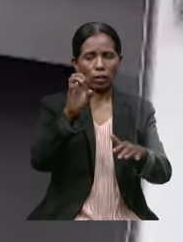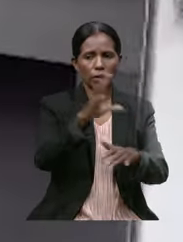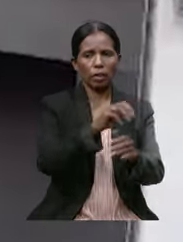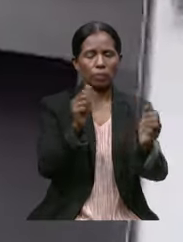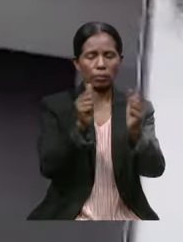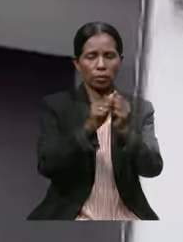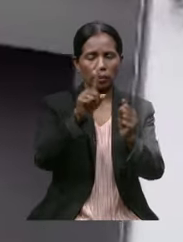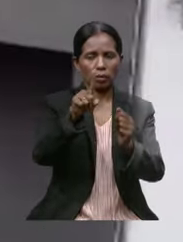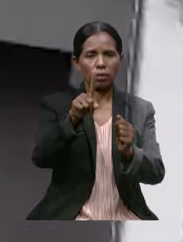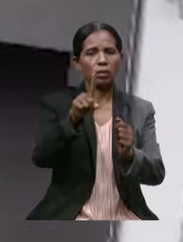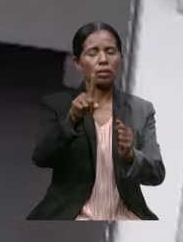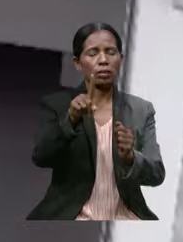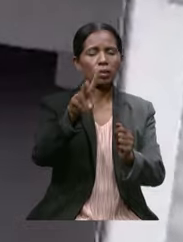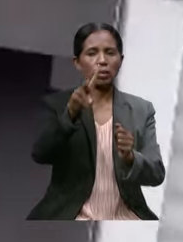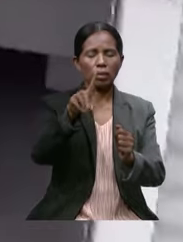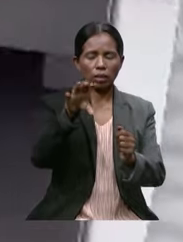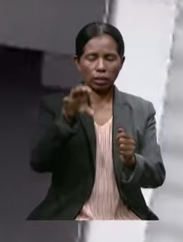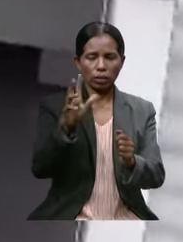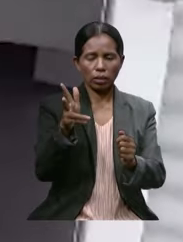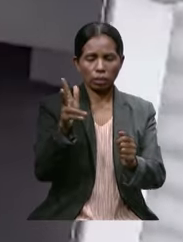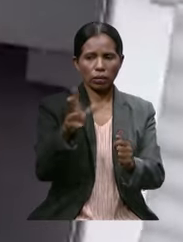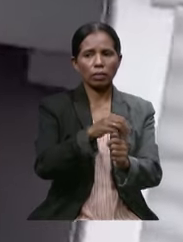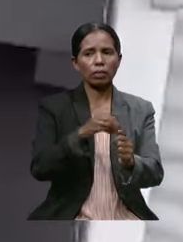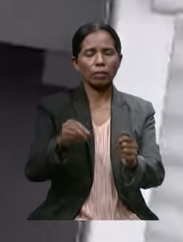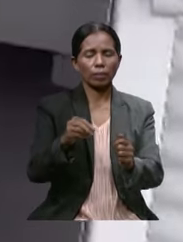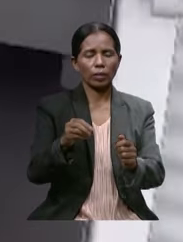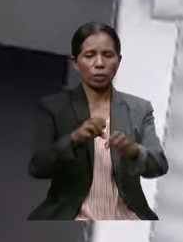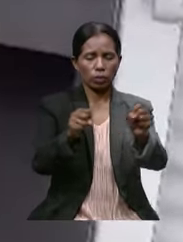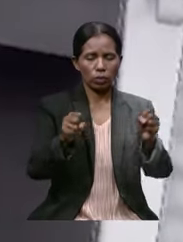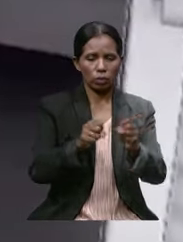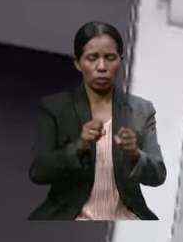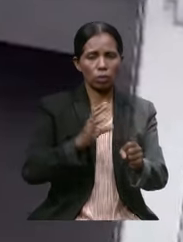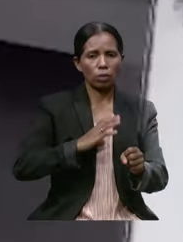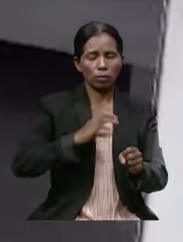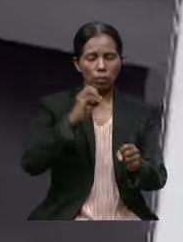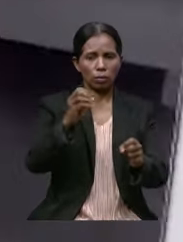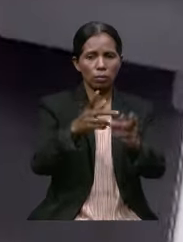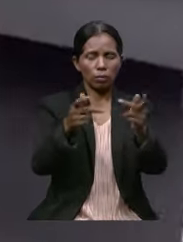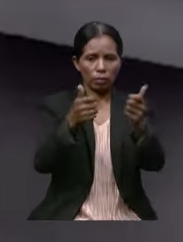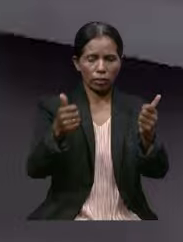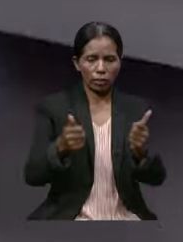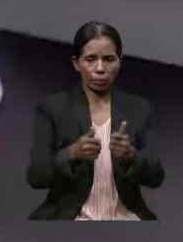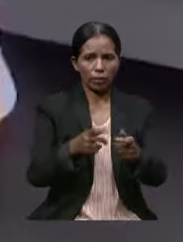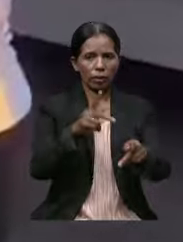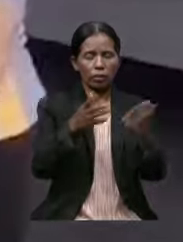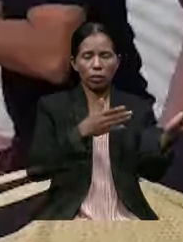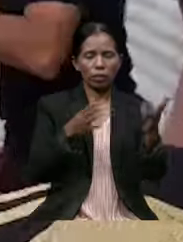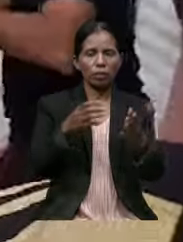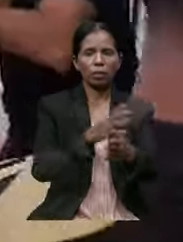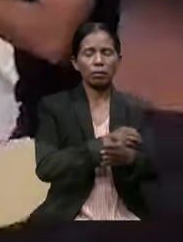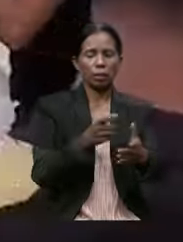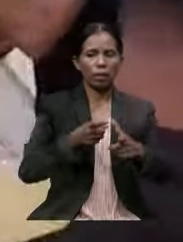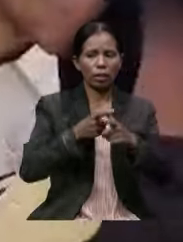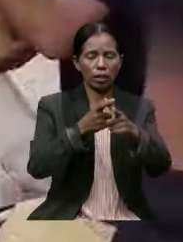área Maslidun Tacitolo, aldeia 12 de outubro, Suco Comoro, posto administrativo Dom Aleixo. Autor Hatama Cigarro refere a Halaitia,